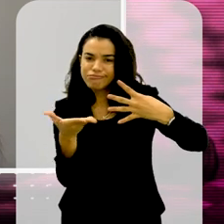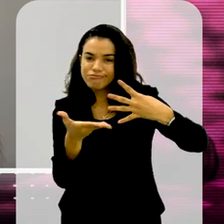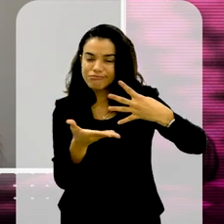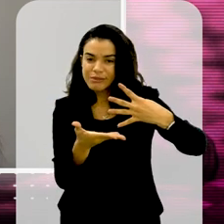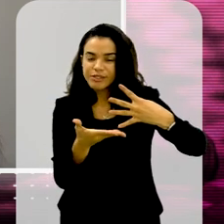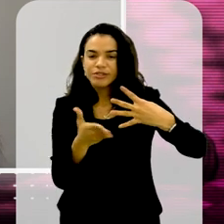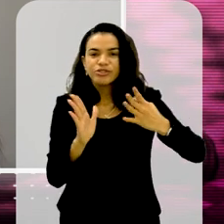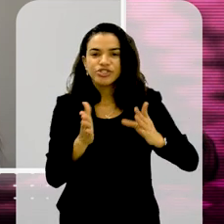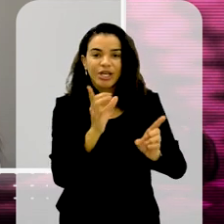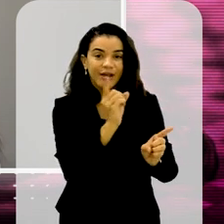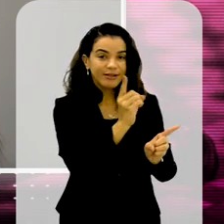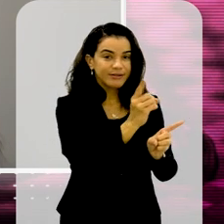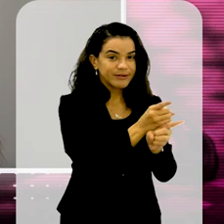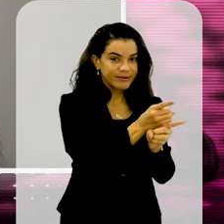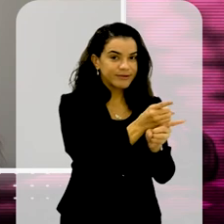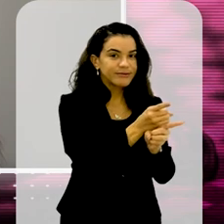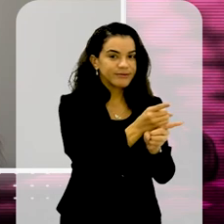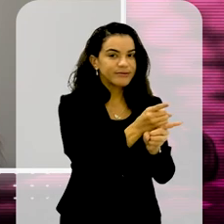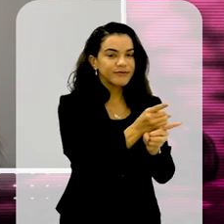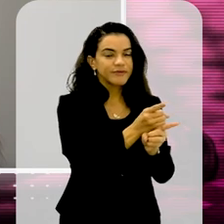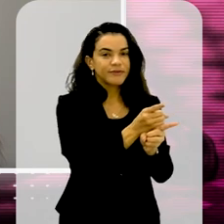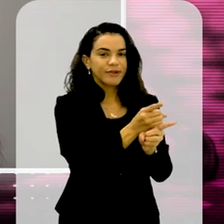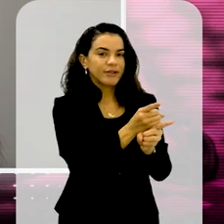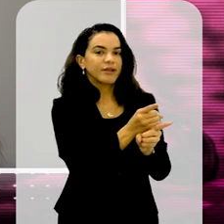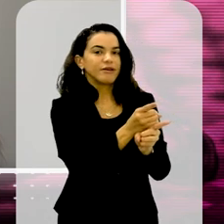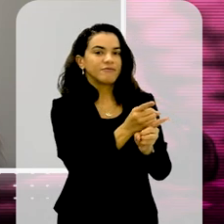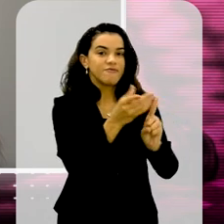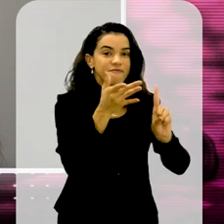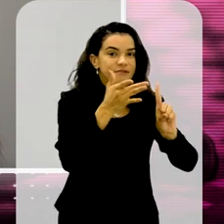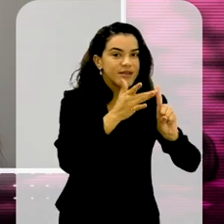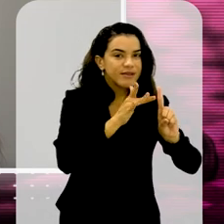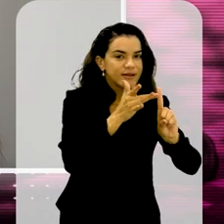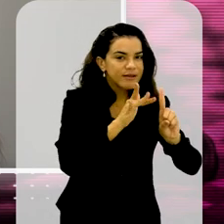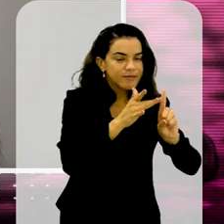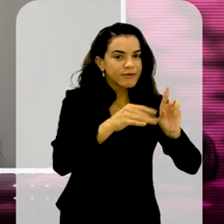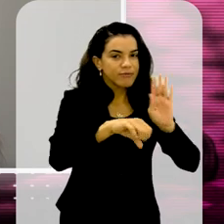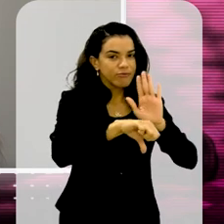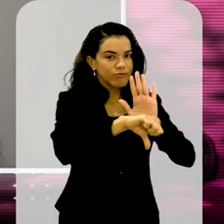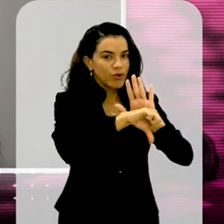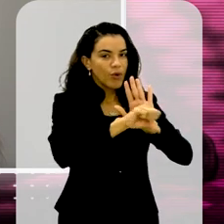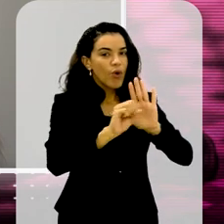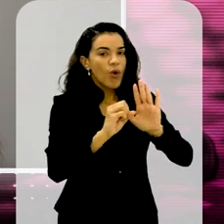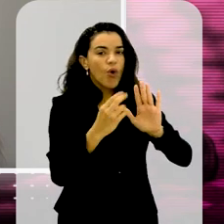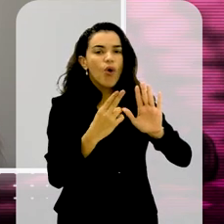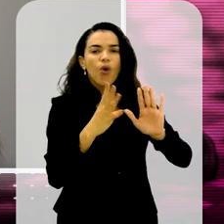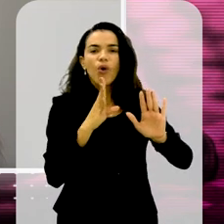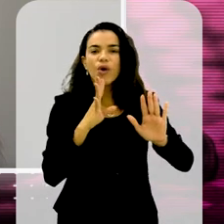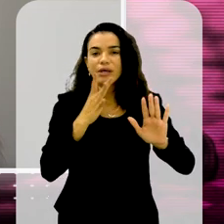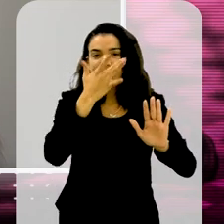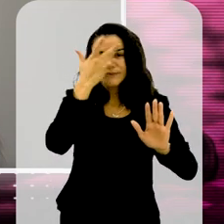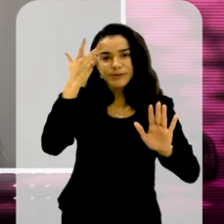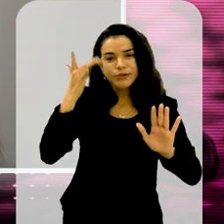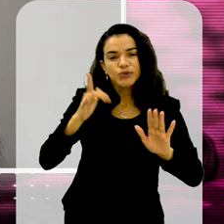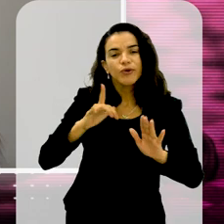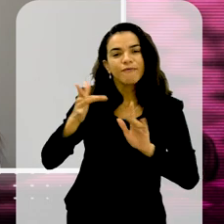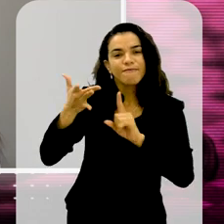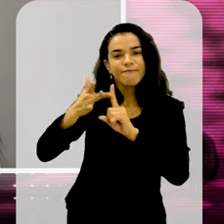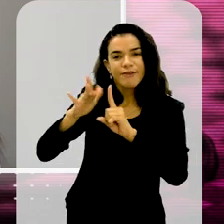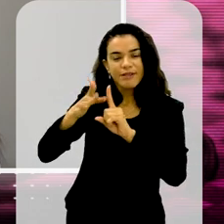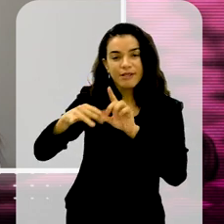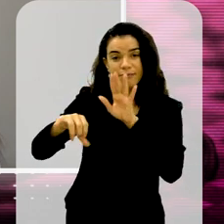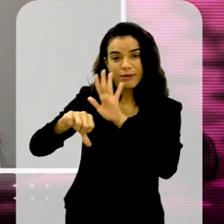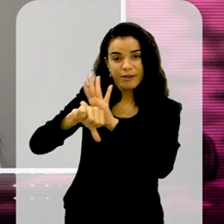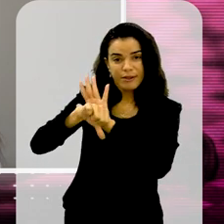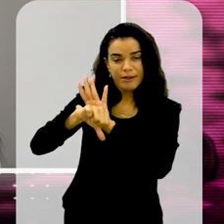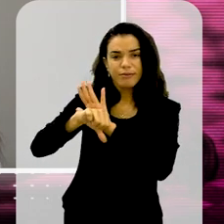Então, é identificado que estamos sendo vítimas desse crime ou que conhecemos alguém. Como